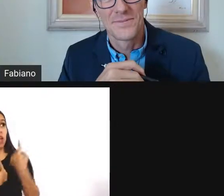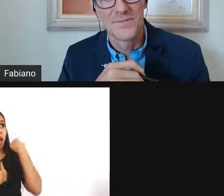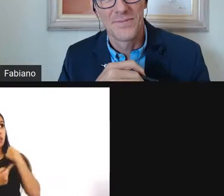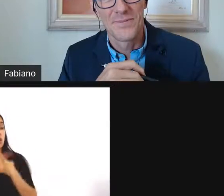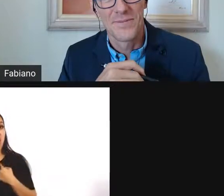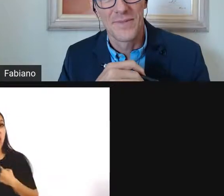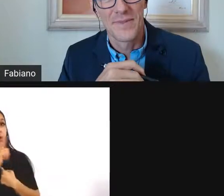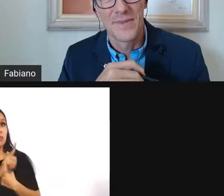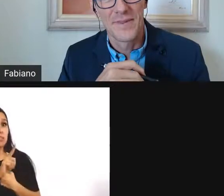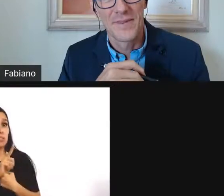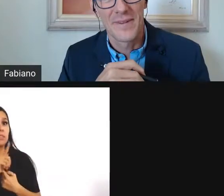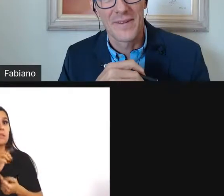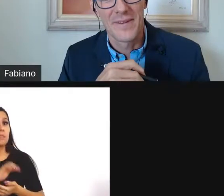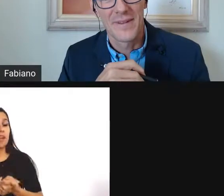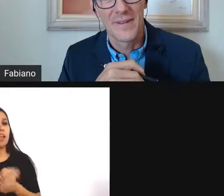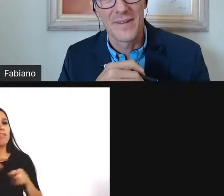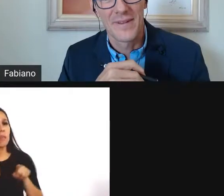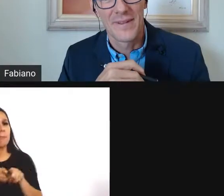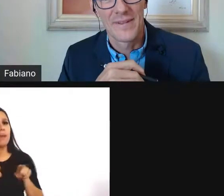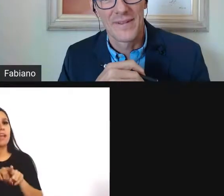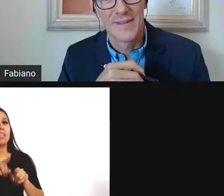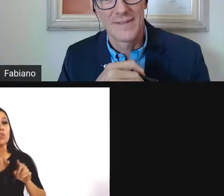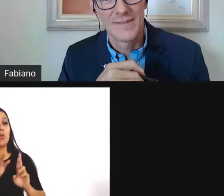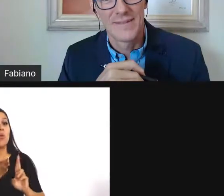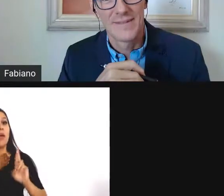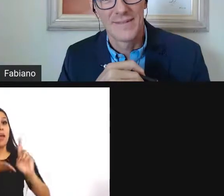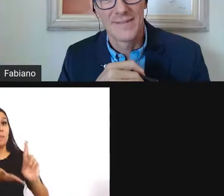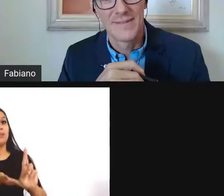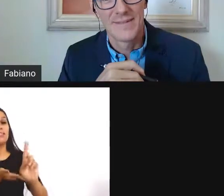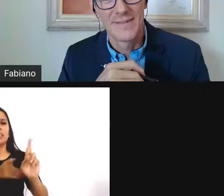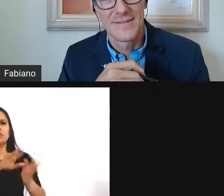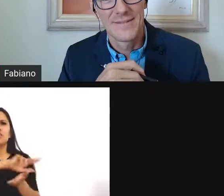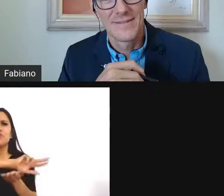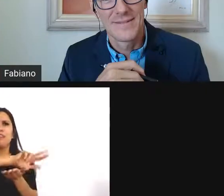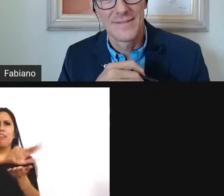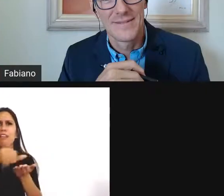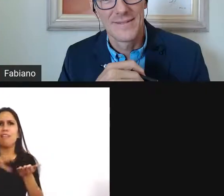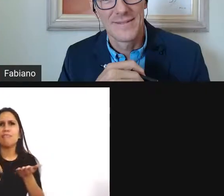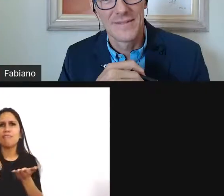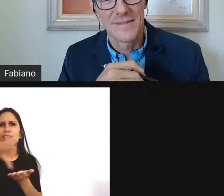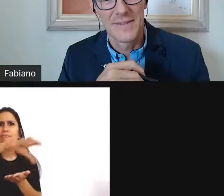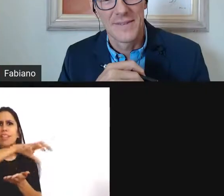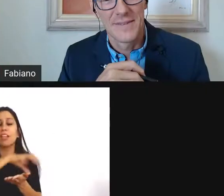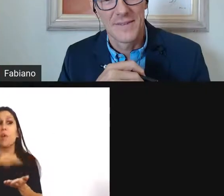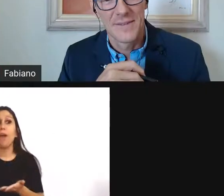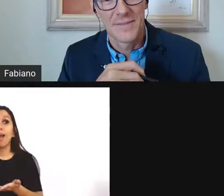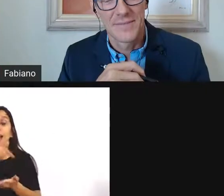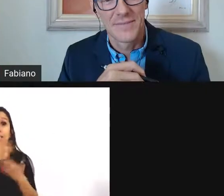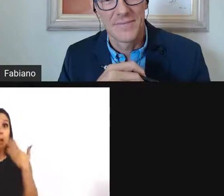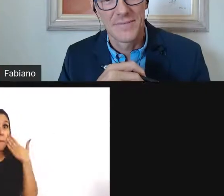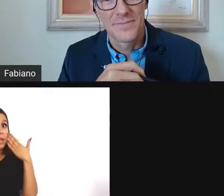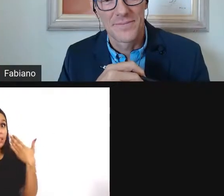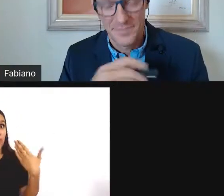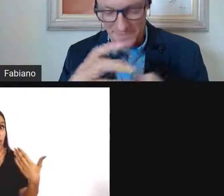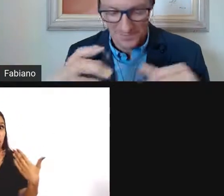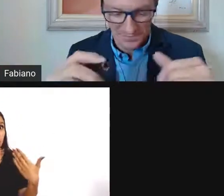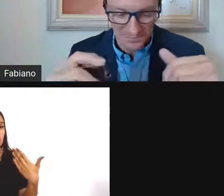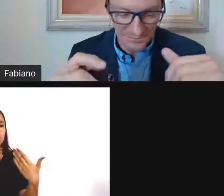a apresentação aos representantes de vários parlamentos. Essa apresentação